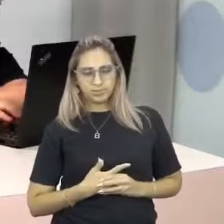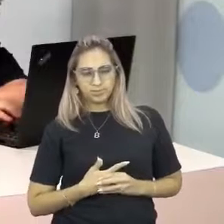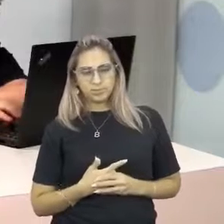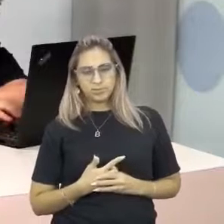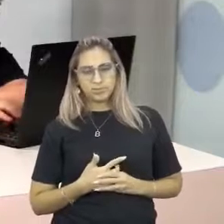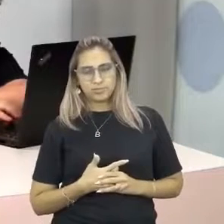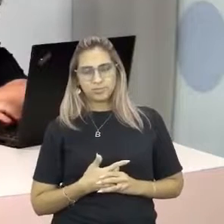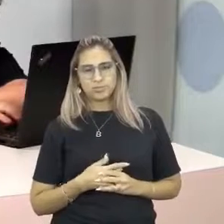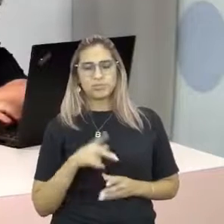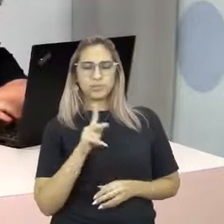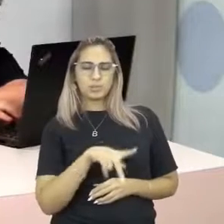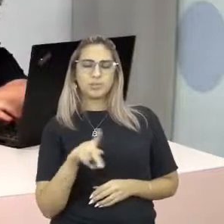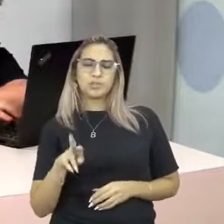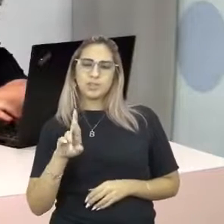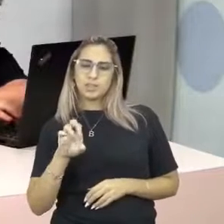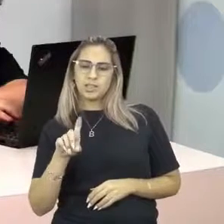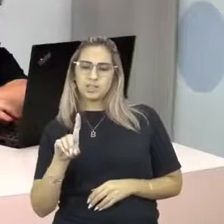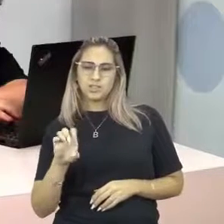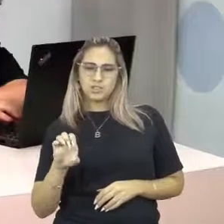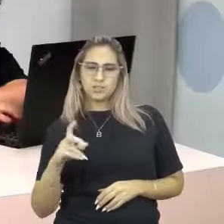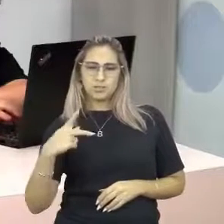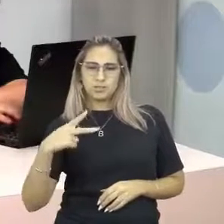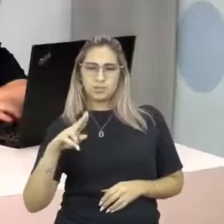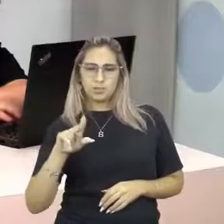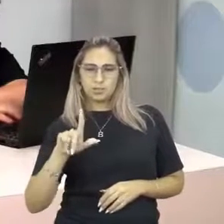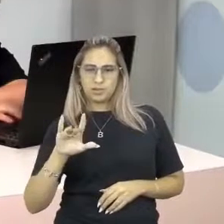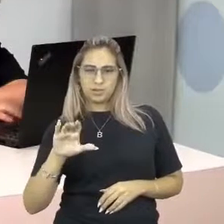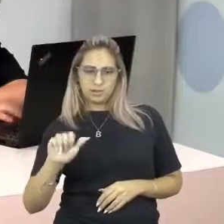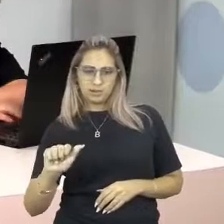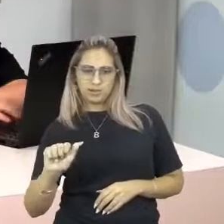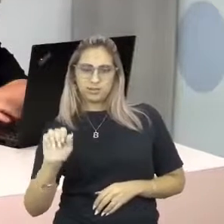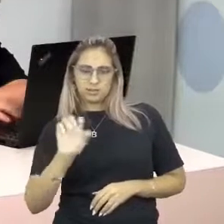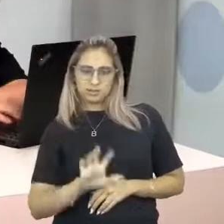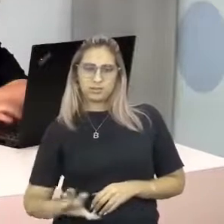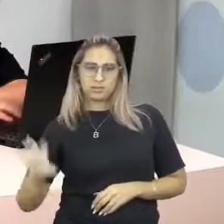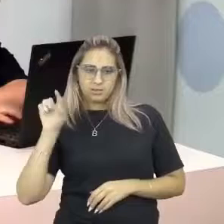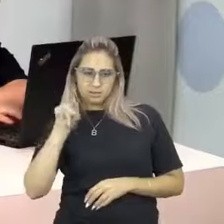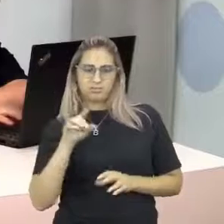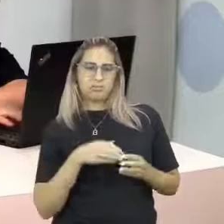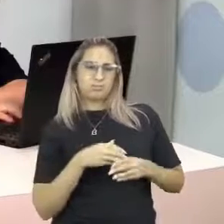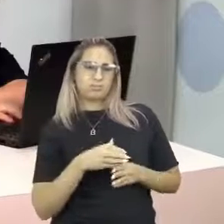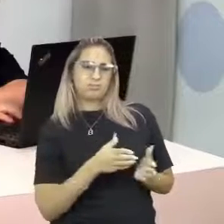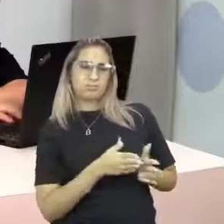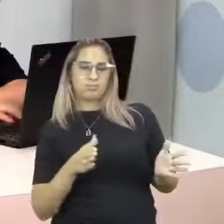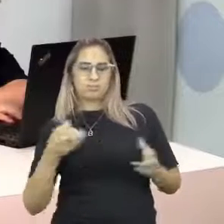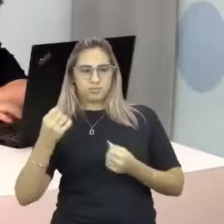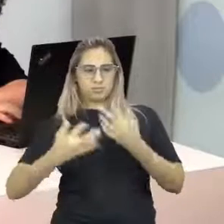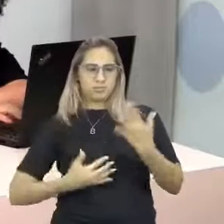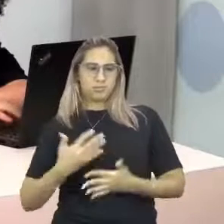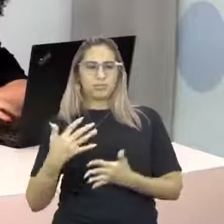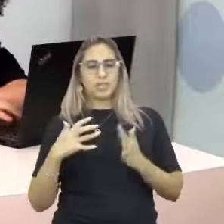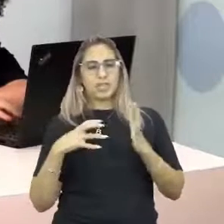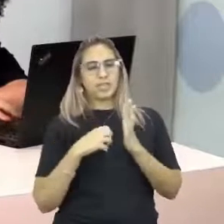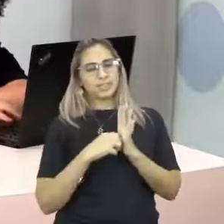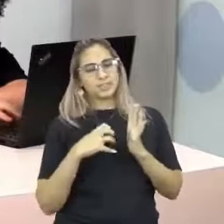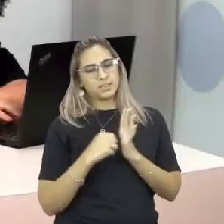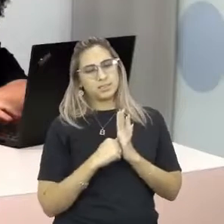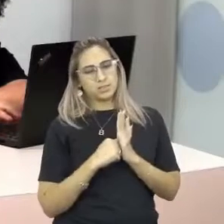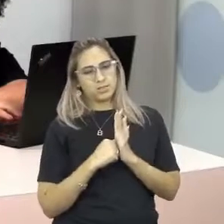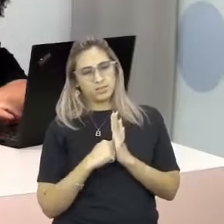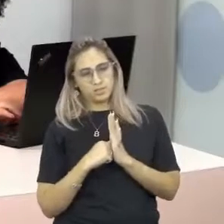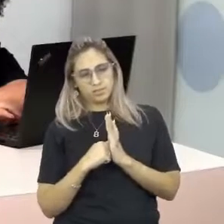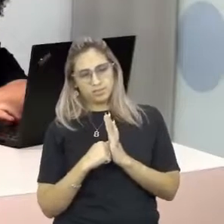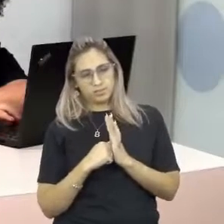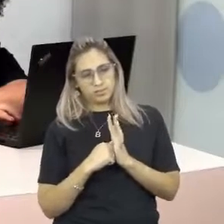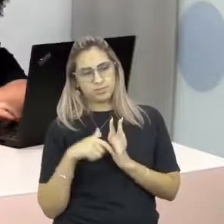na rede pública estadual. Né? Então, é focado para esse grupo. Né? Por isso que a gente falou ali do total de inscrições, né? E